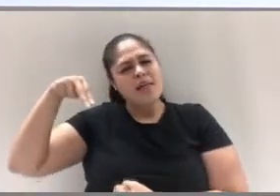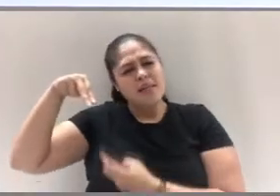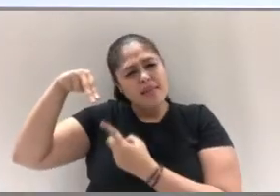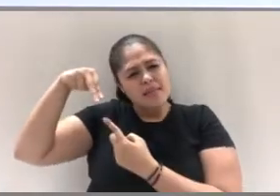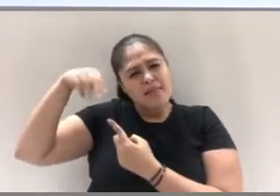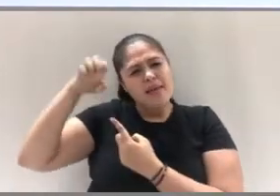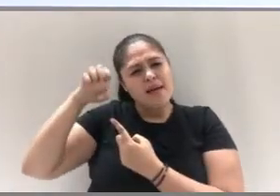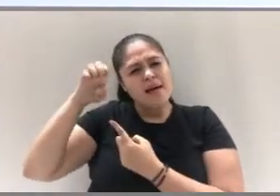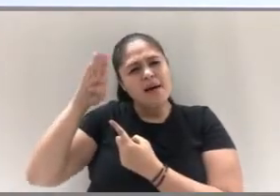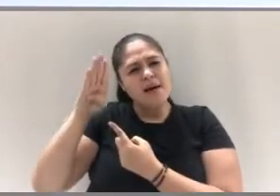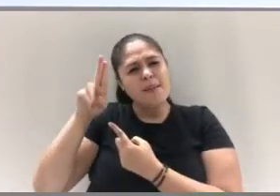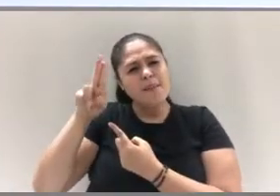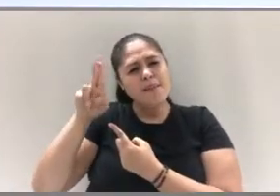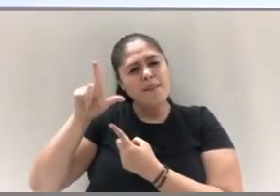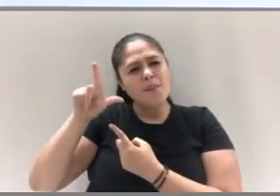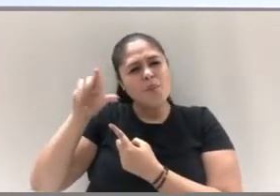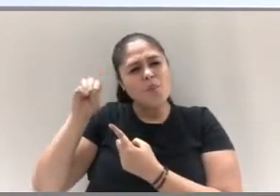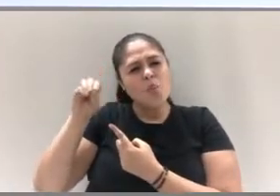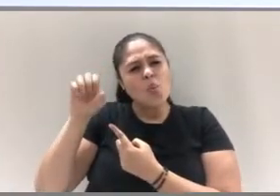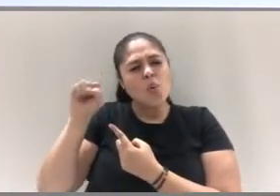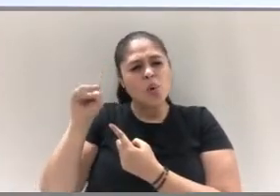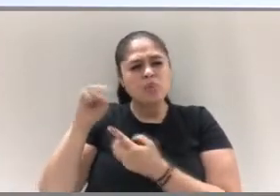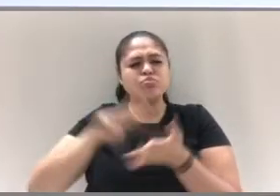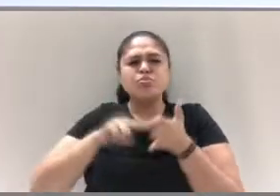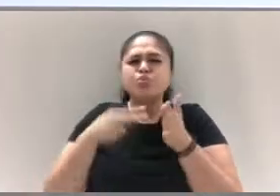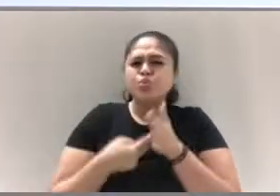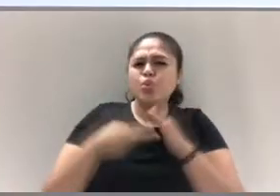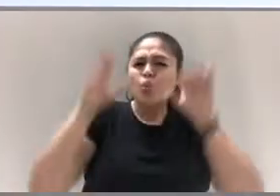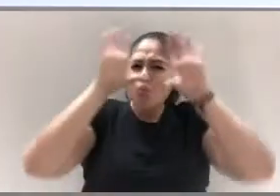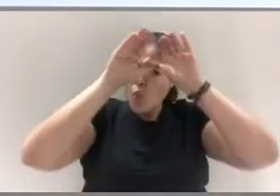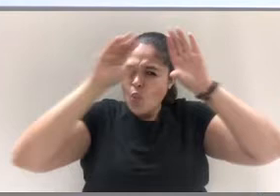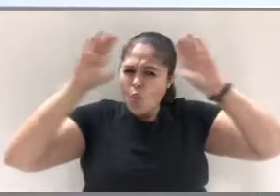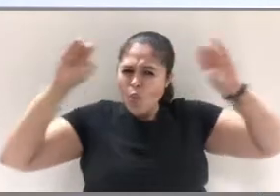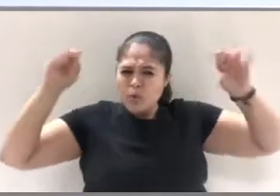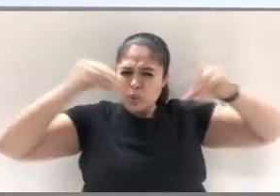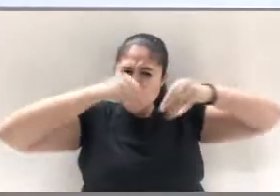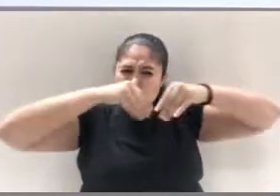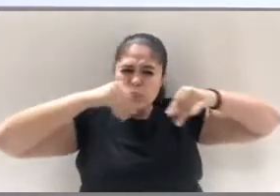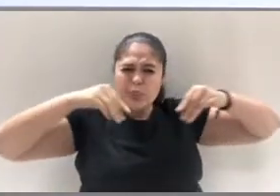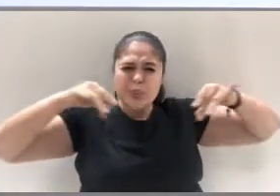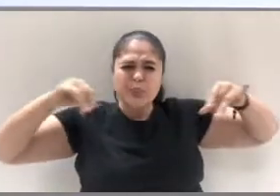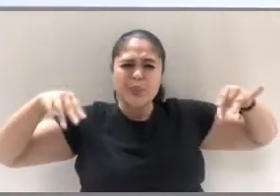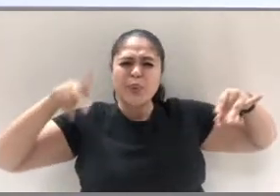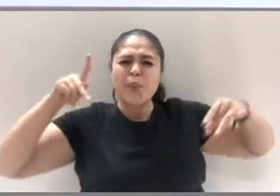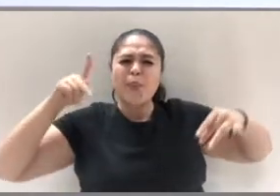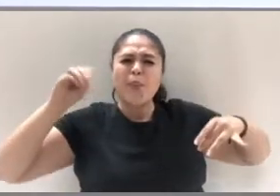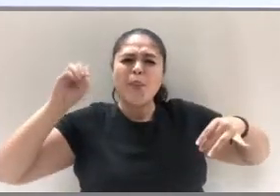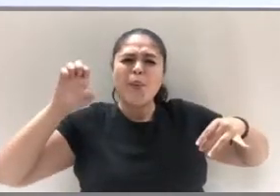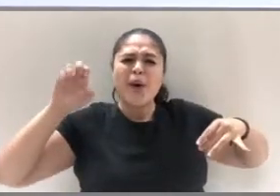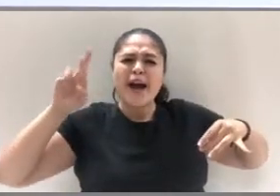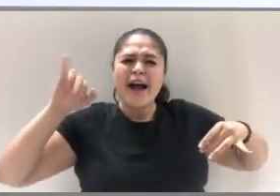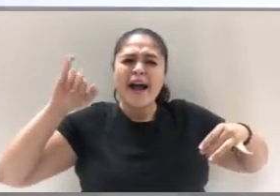Uma nebulosa nada mais é do que uma nuvem de poeira e gás.